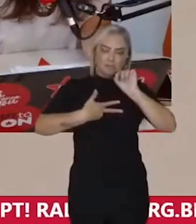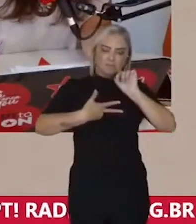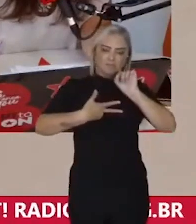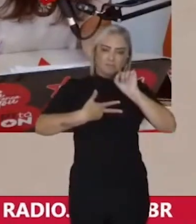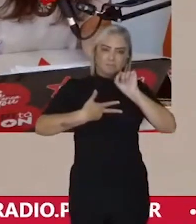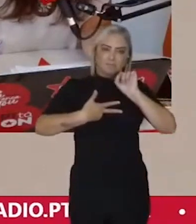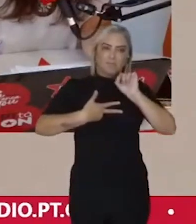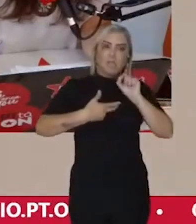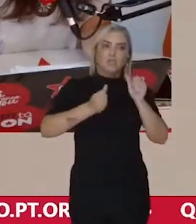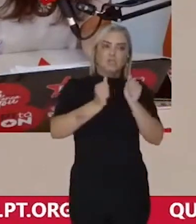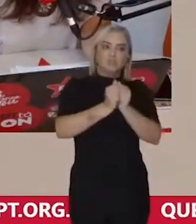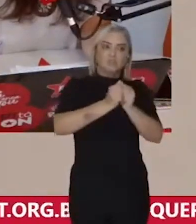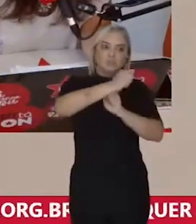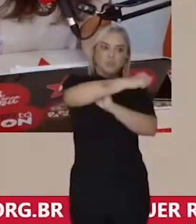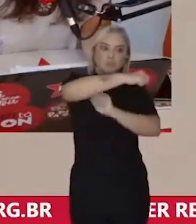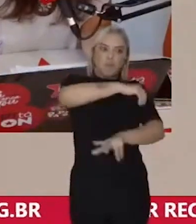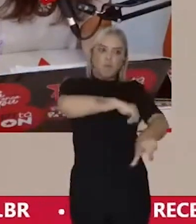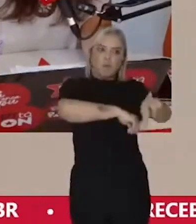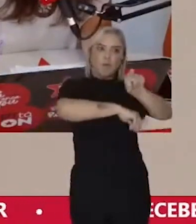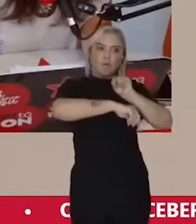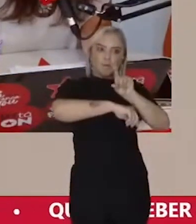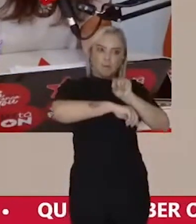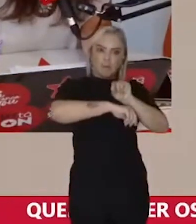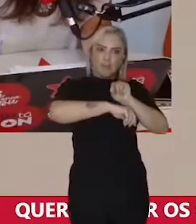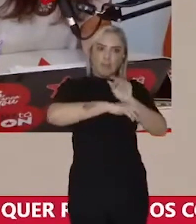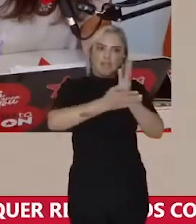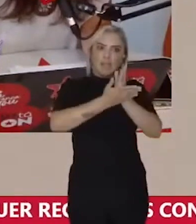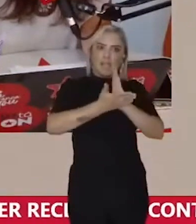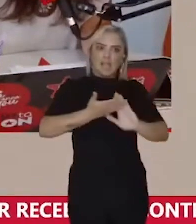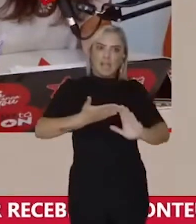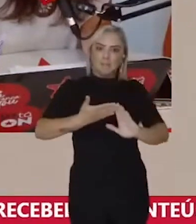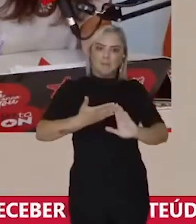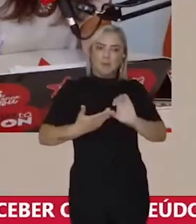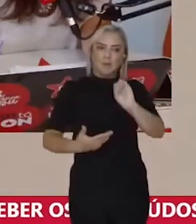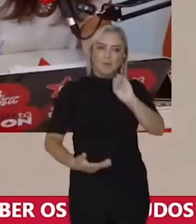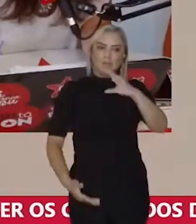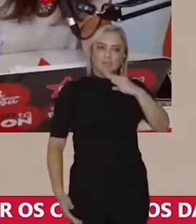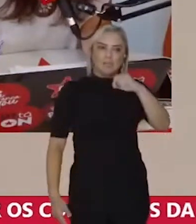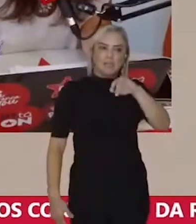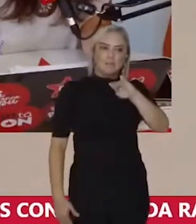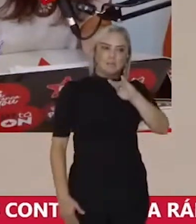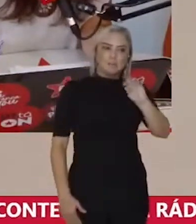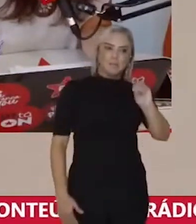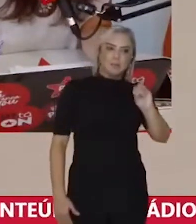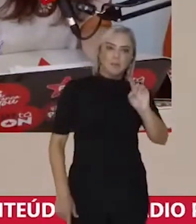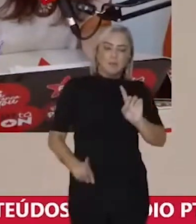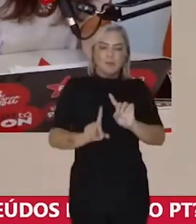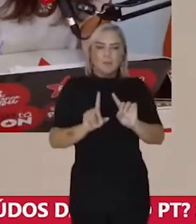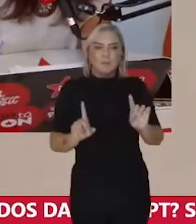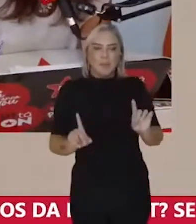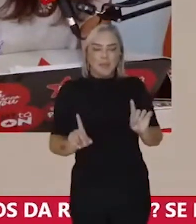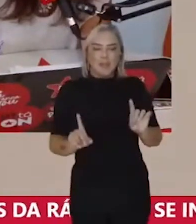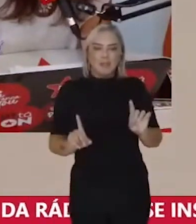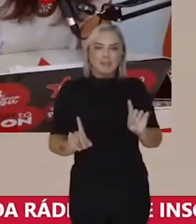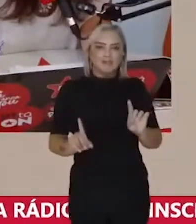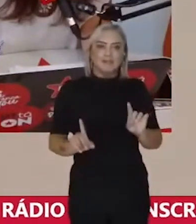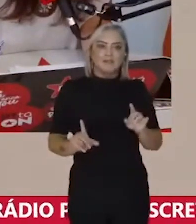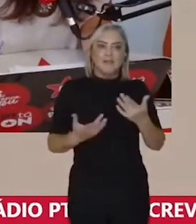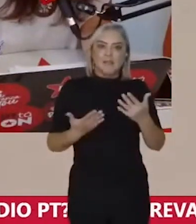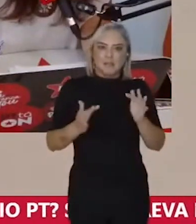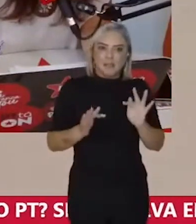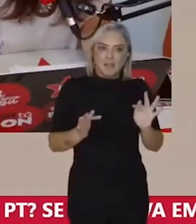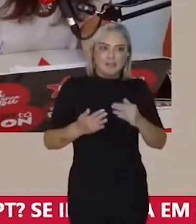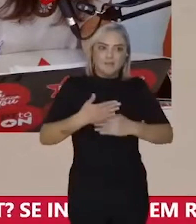destruir o IBAMA, destruir o ICMBio, como muito bem aqui falou há pouco o Ricardo Galvão, mas, felizmente, eles não conseguiram avançar